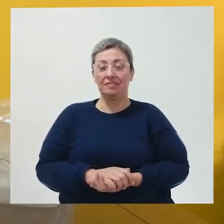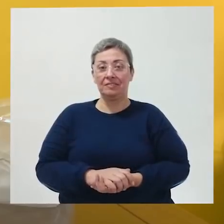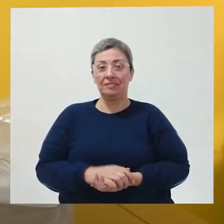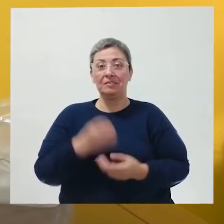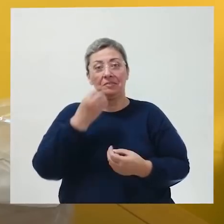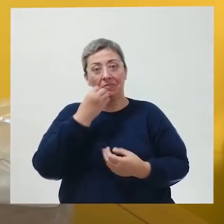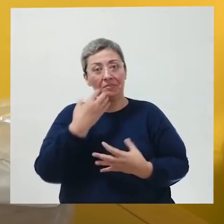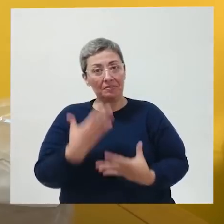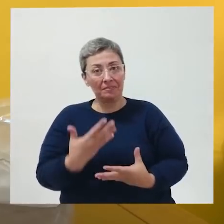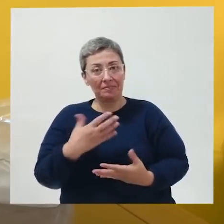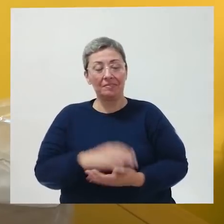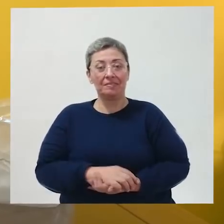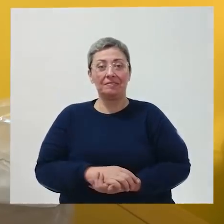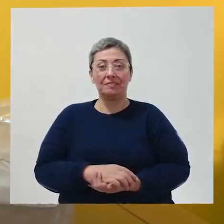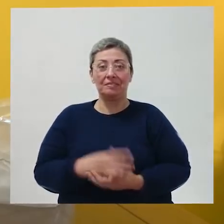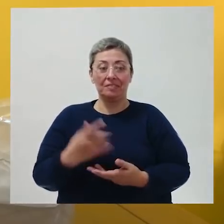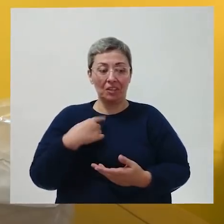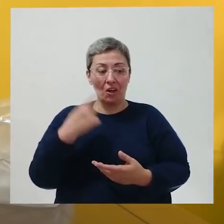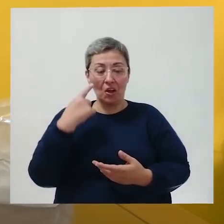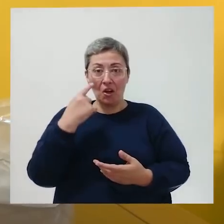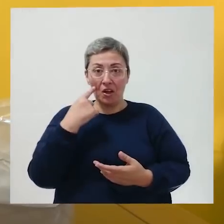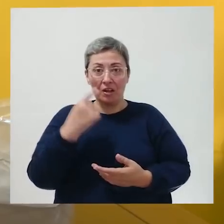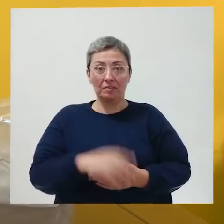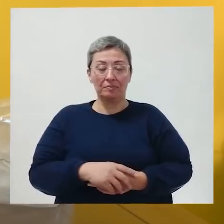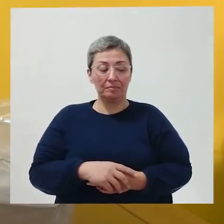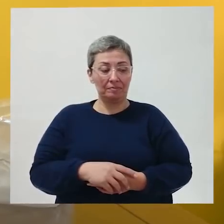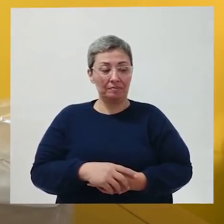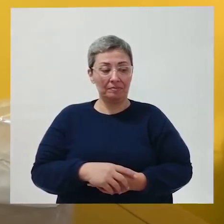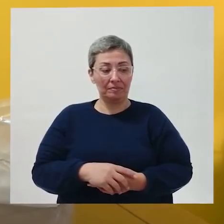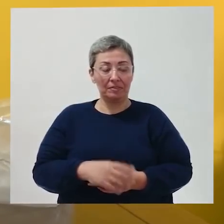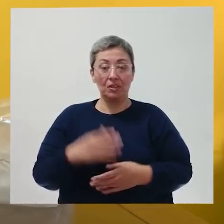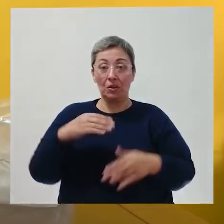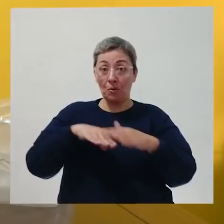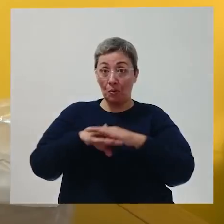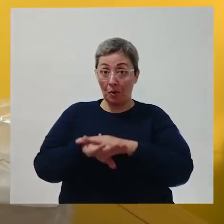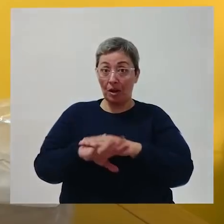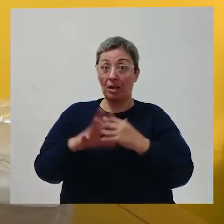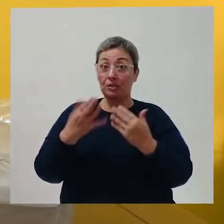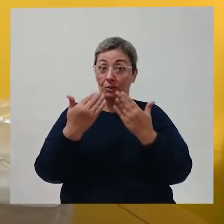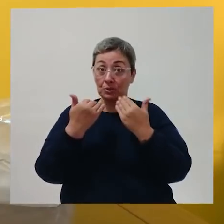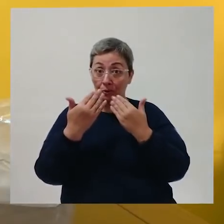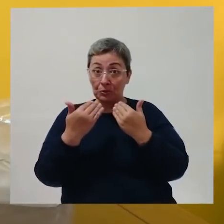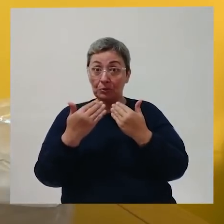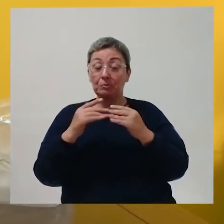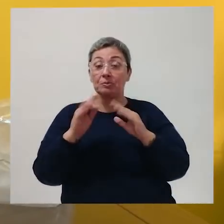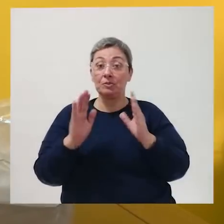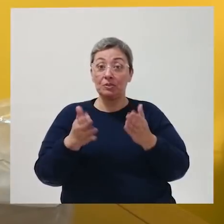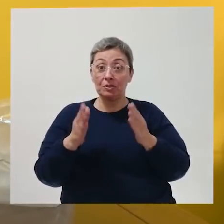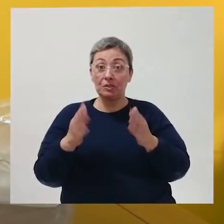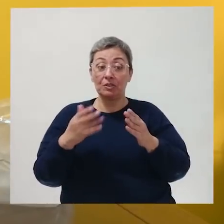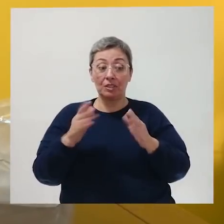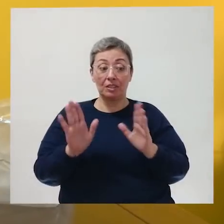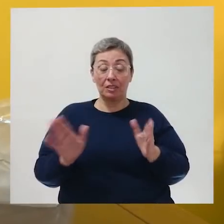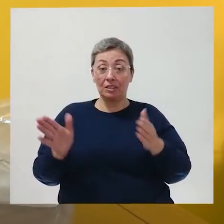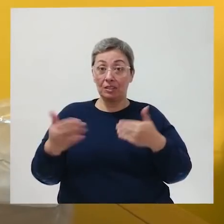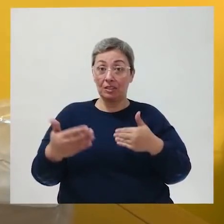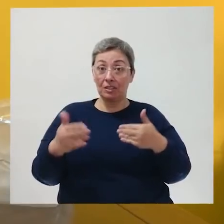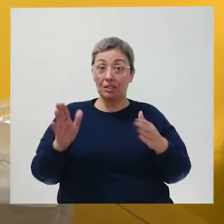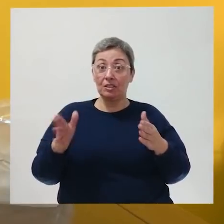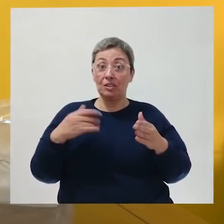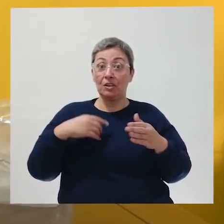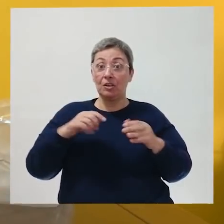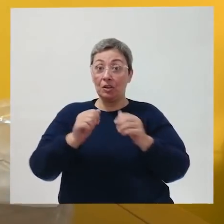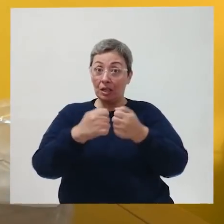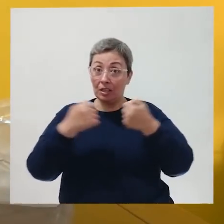Isso. Muito bem. Olha aqui. Guardamos os mantimentos no